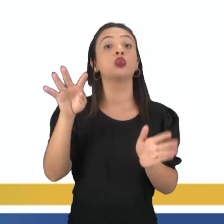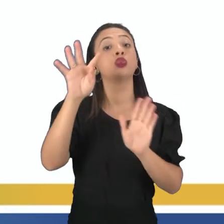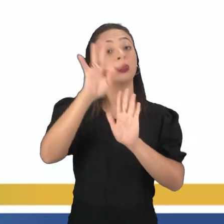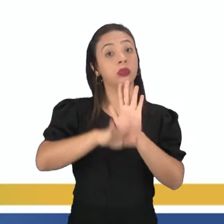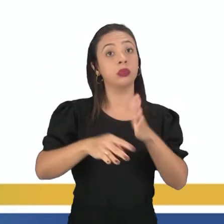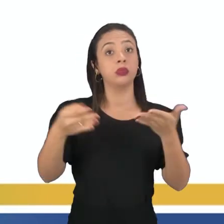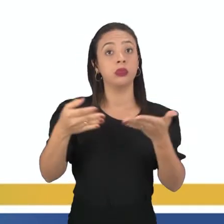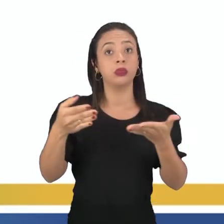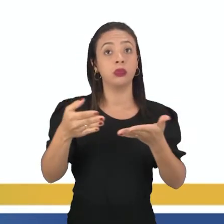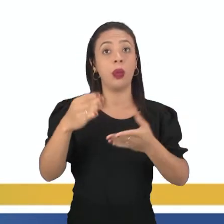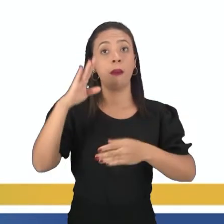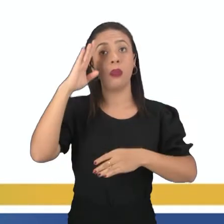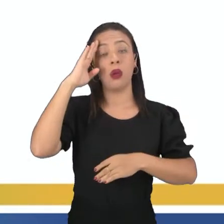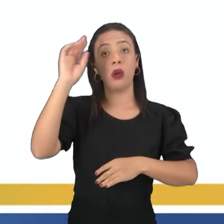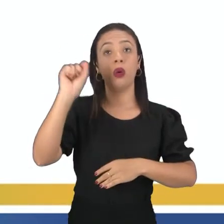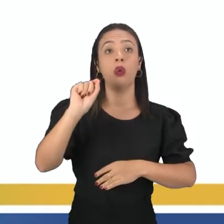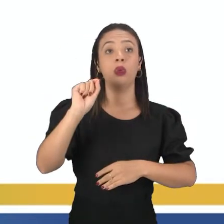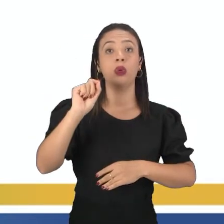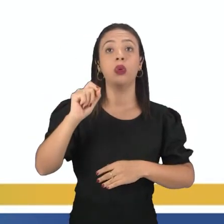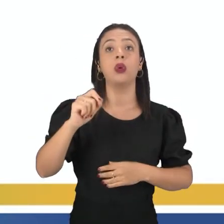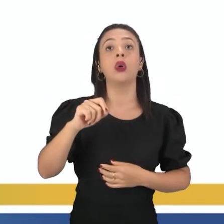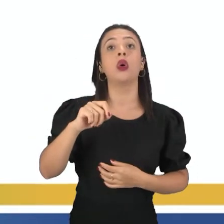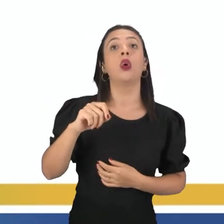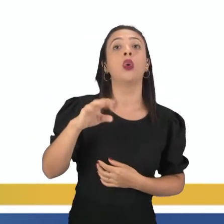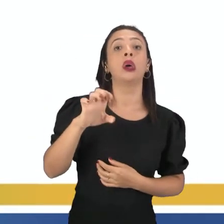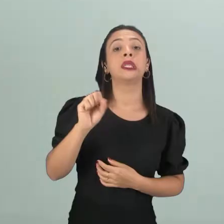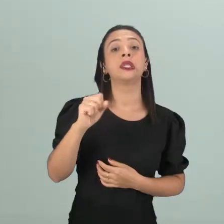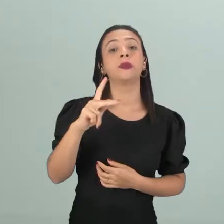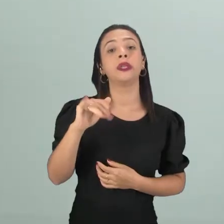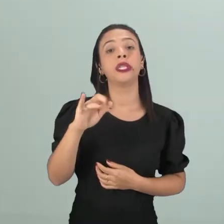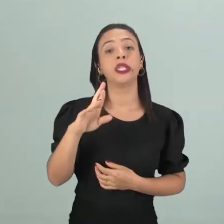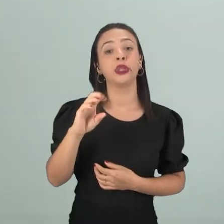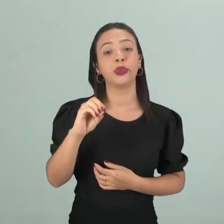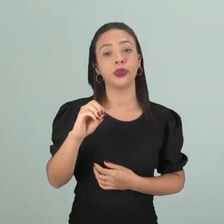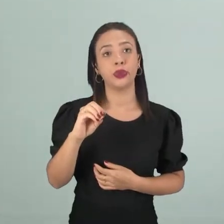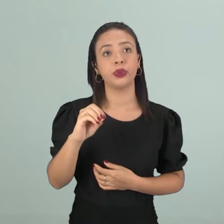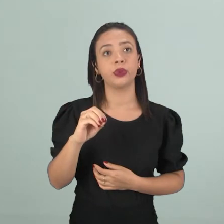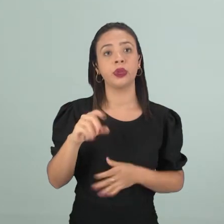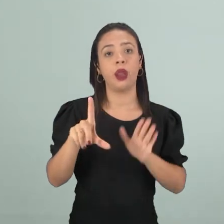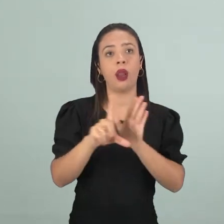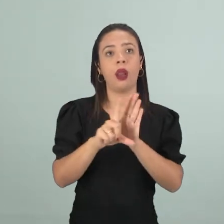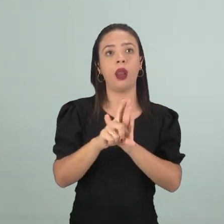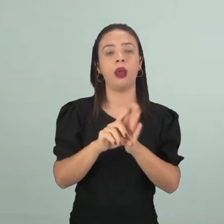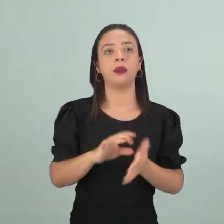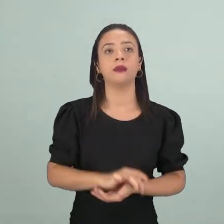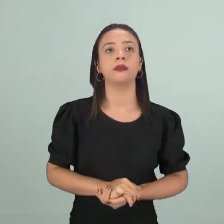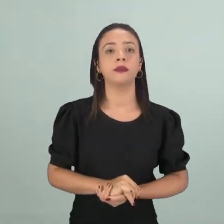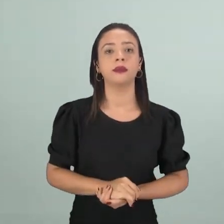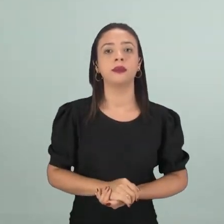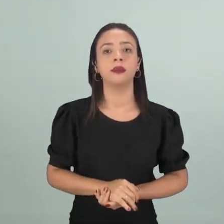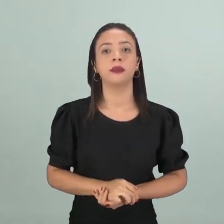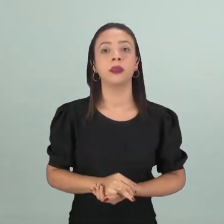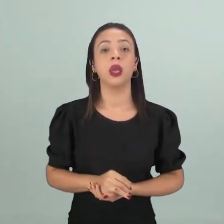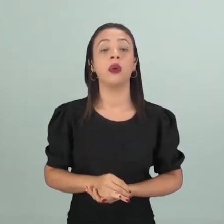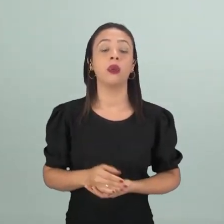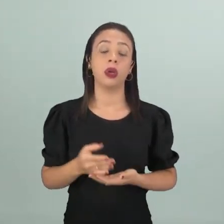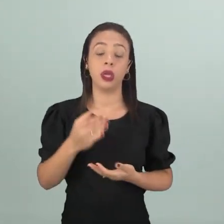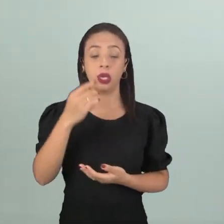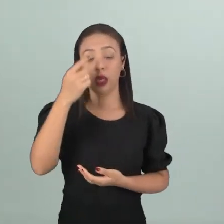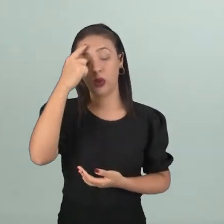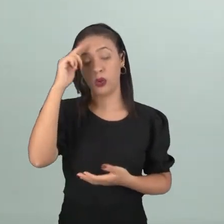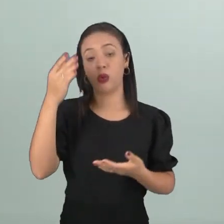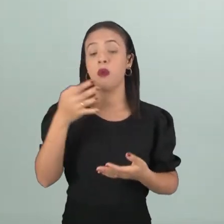e sua obra mais importante foi O Espírito das Leis. Montesquieu é quem cria o que a gente conhece